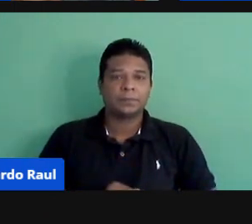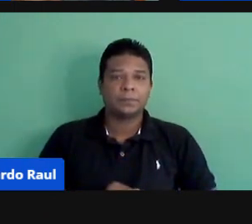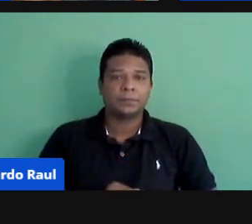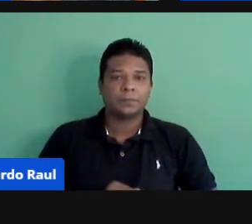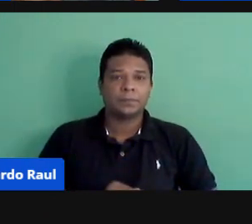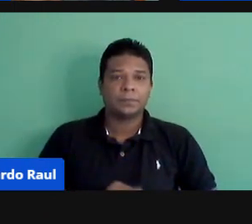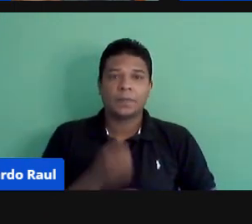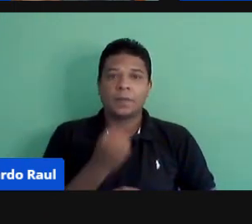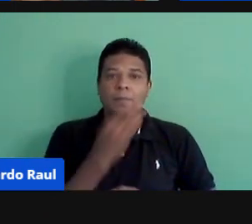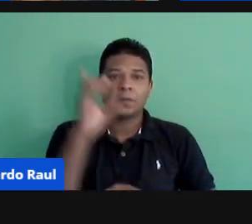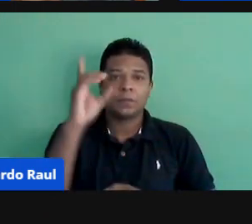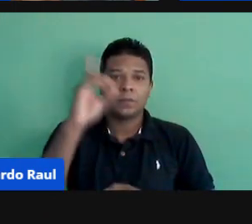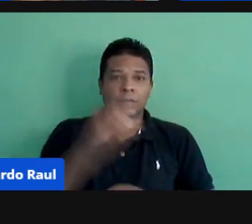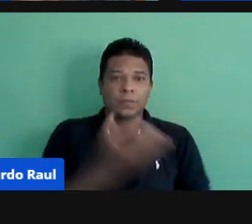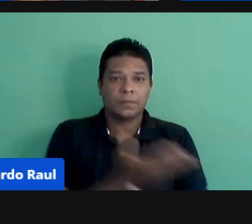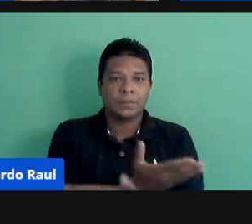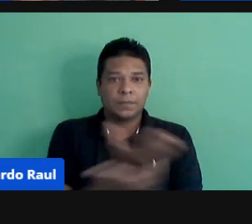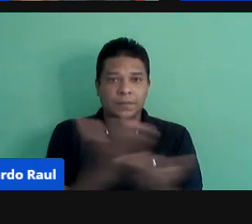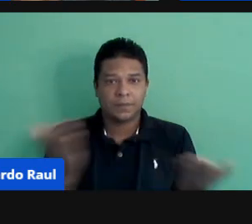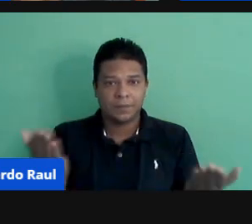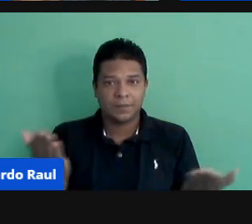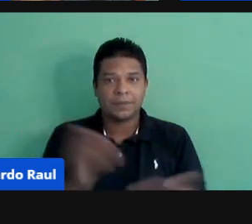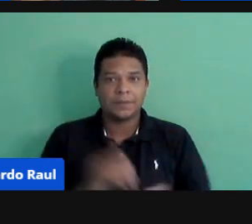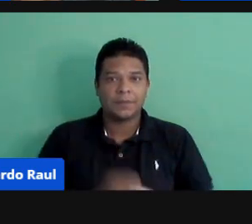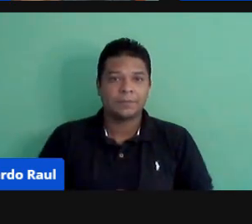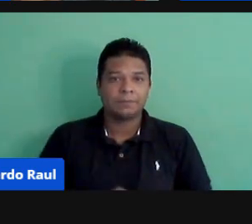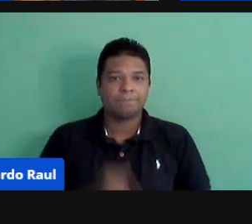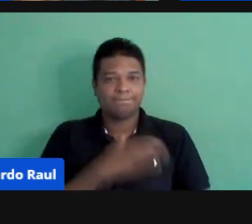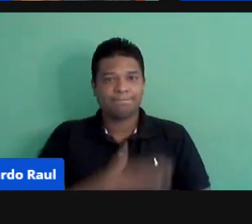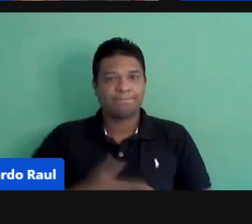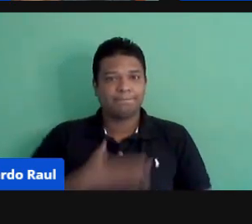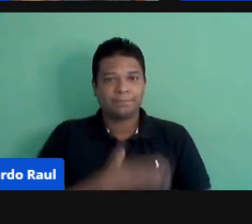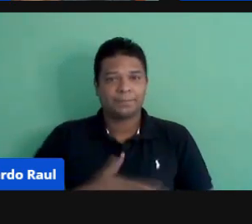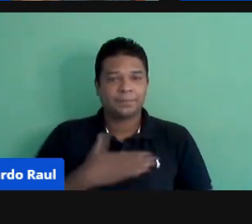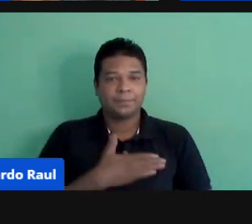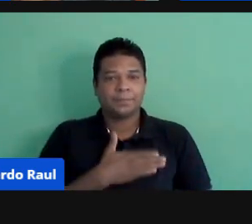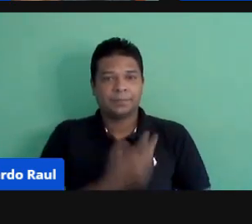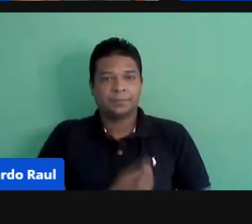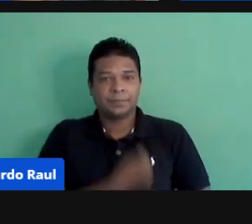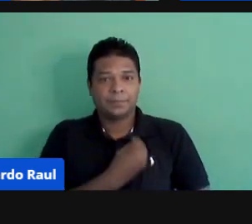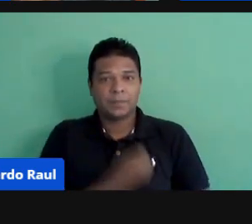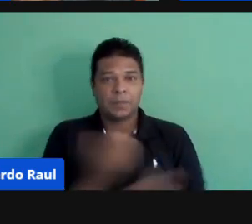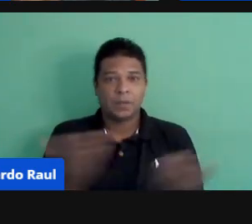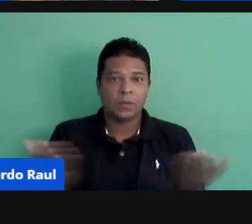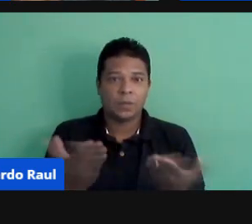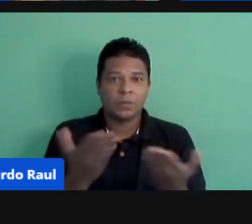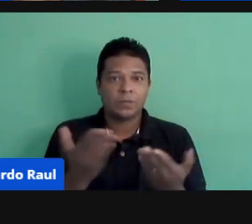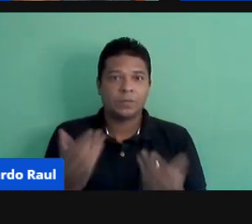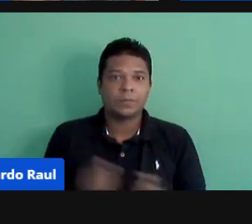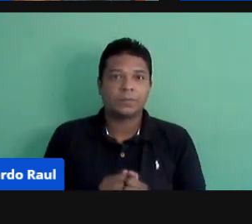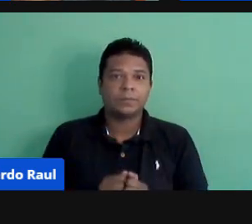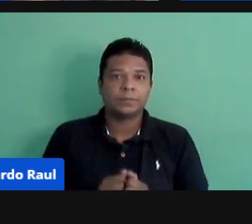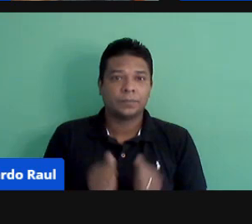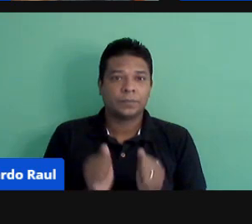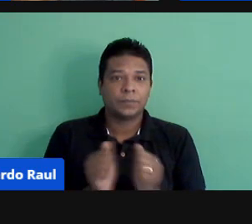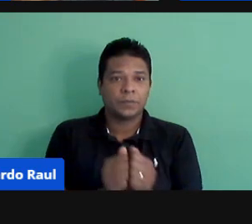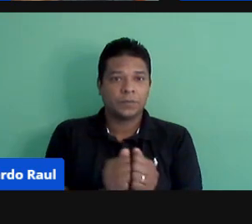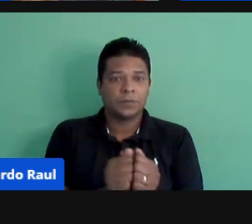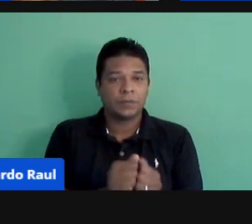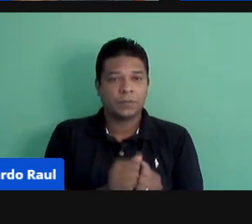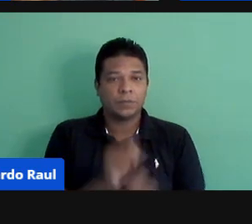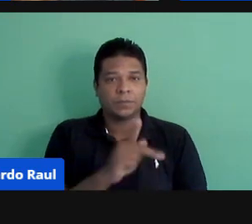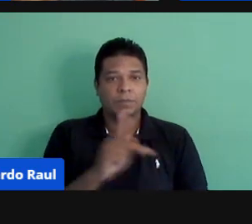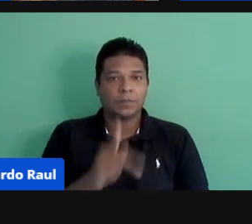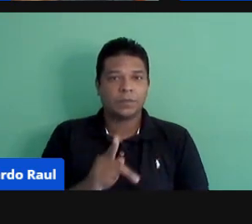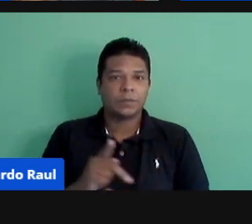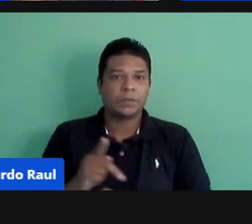Bom dia a todos e a todas. Mais uma vez é um prazer estar aqui com vocês. Hoje na companhia, né, dos nossos colegas de longa